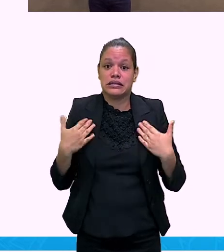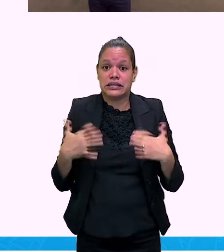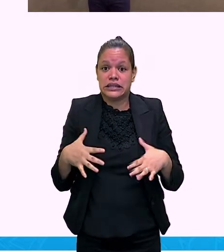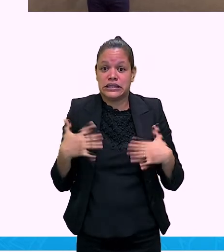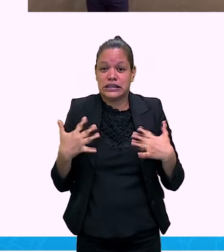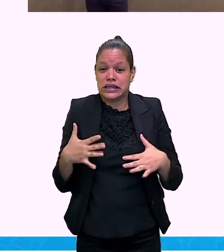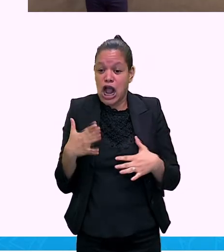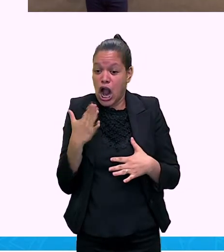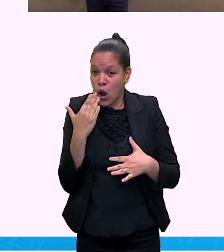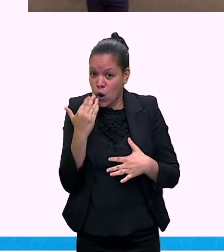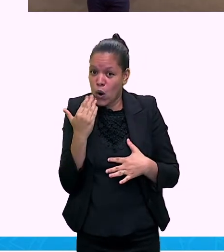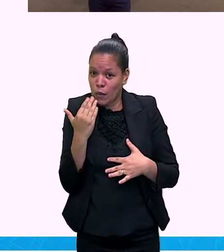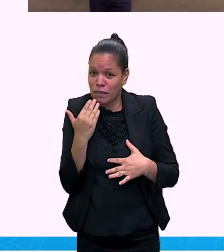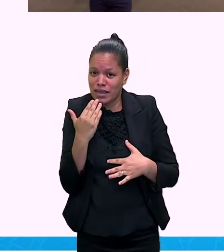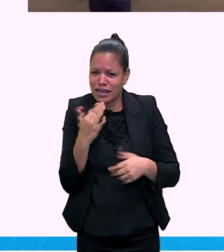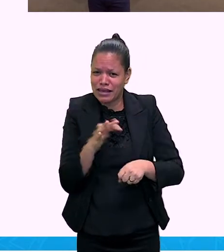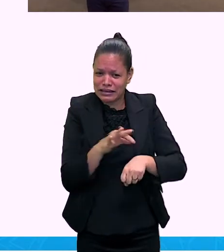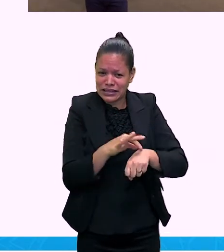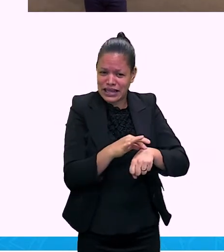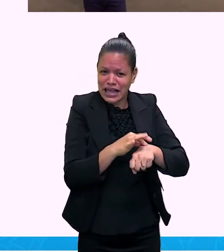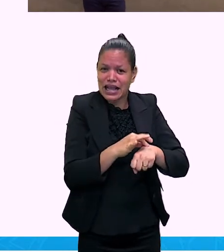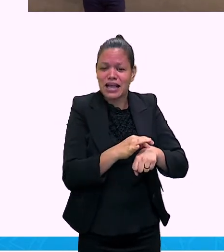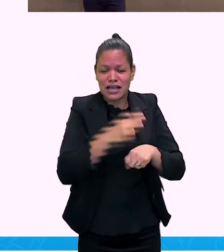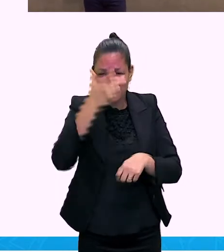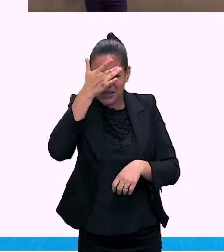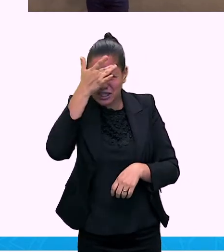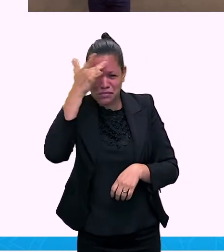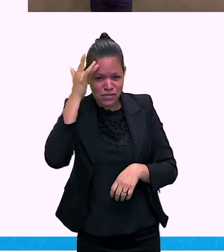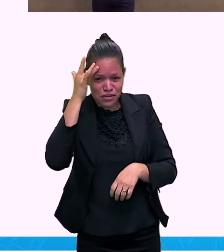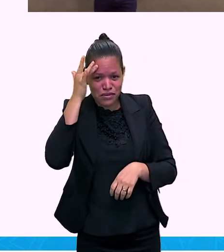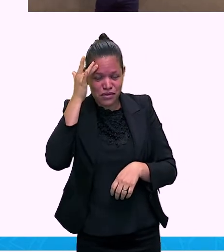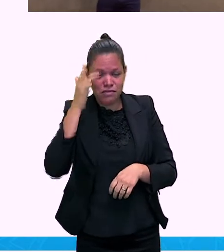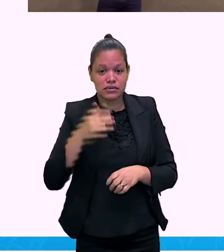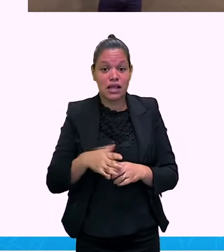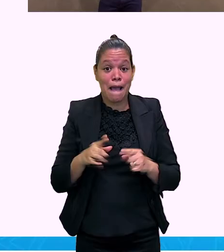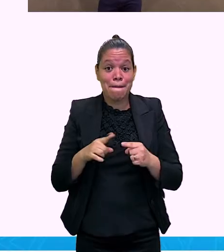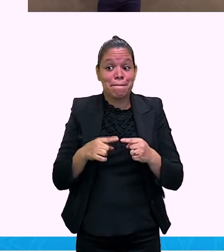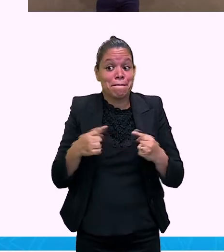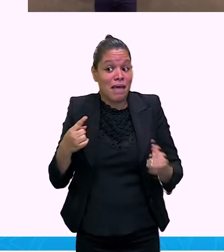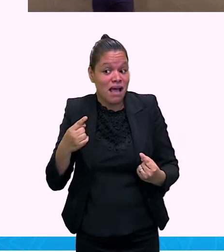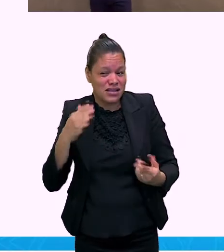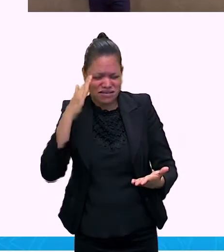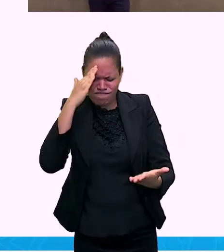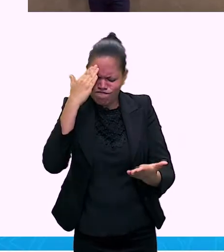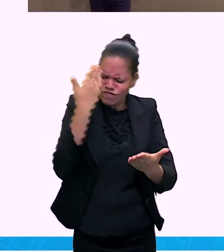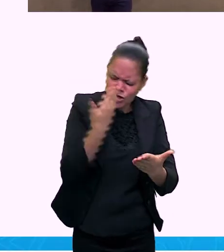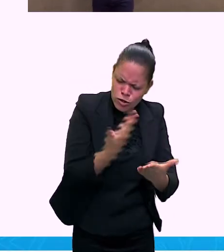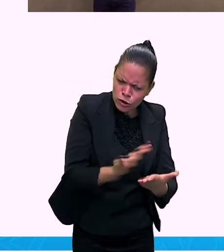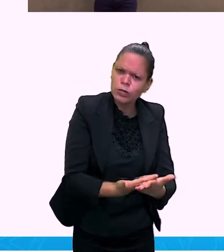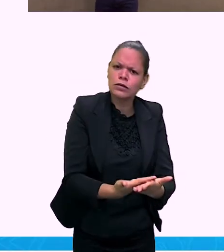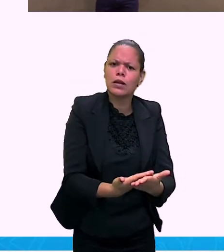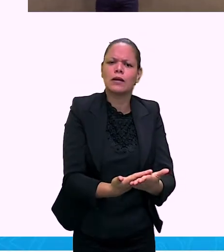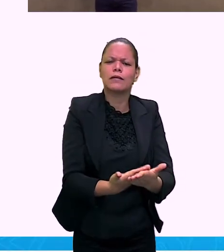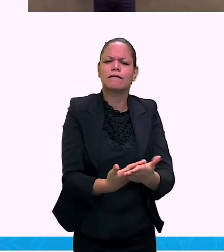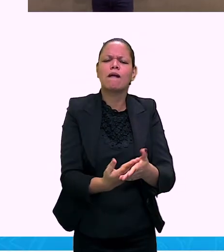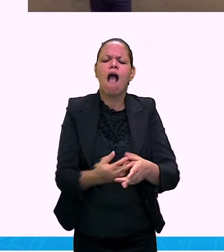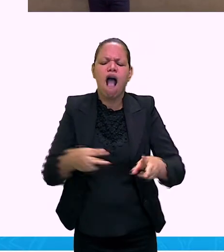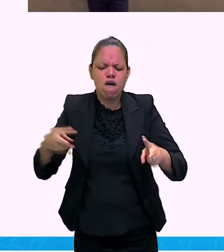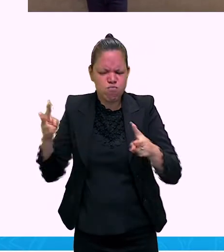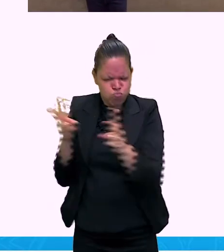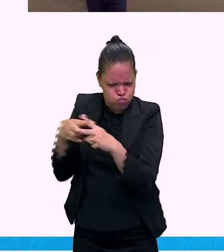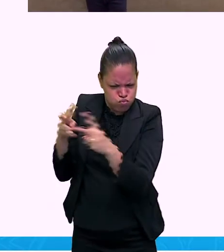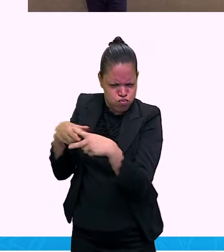partes humana, né? O corpo humano. Mas eles acreditavam o seguinte: se eu guerreasse com aquela tribo e